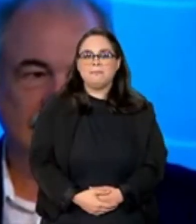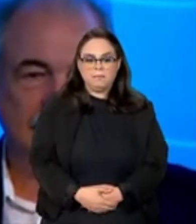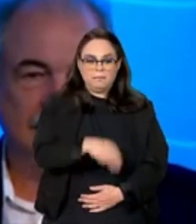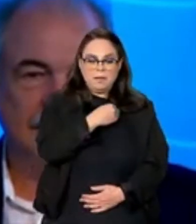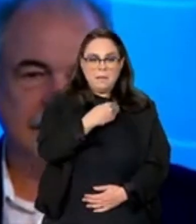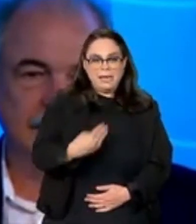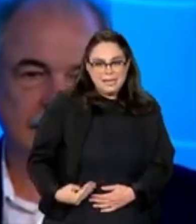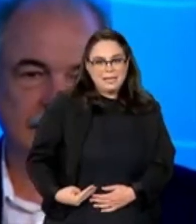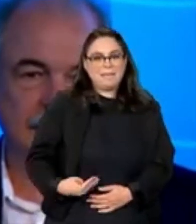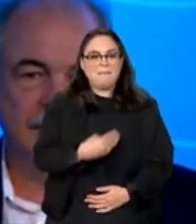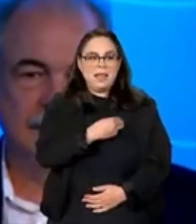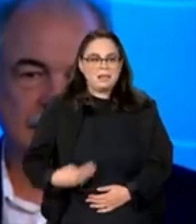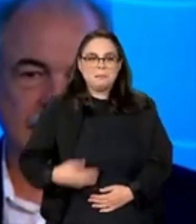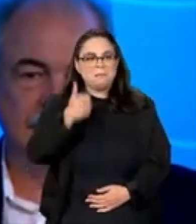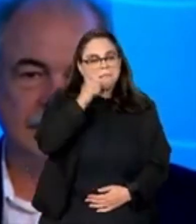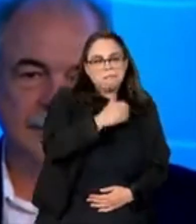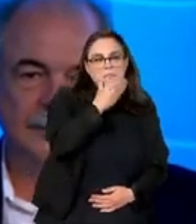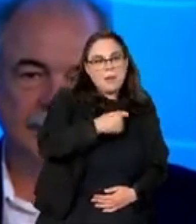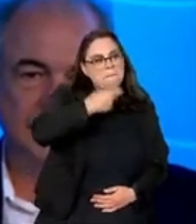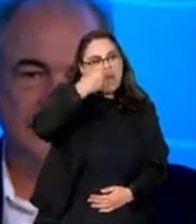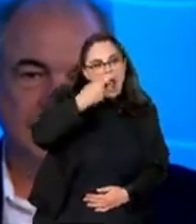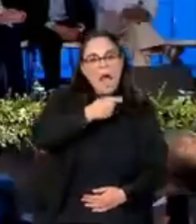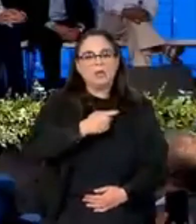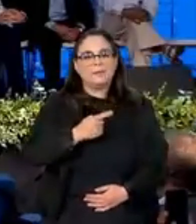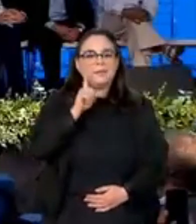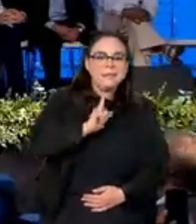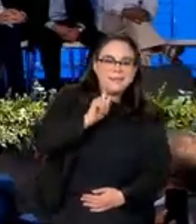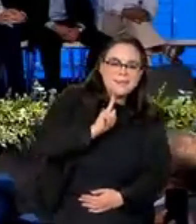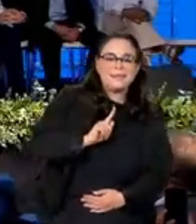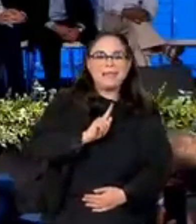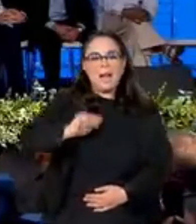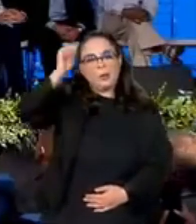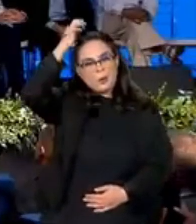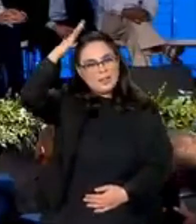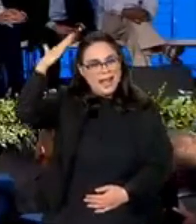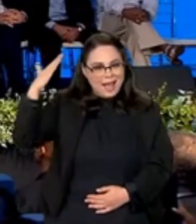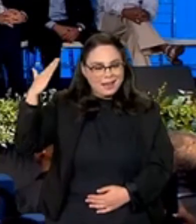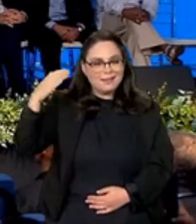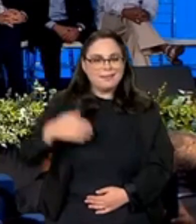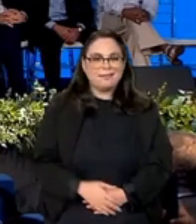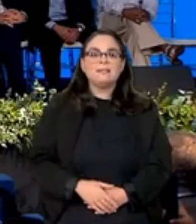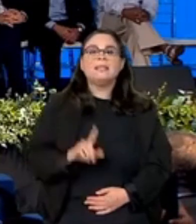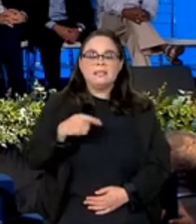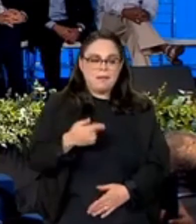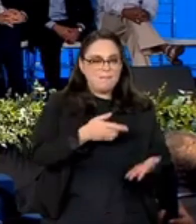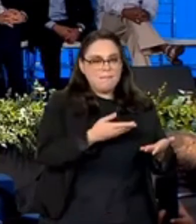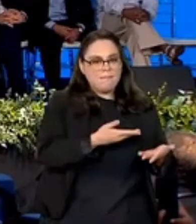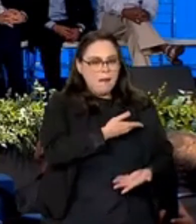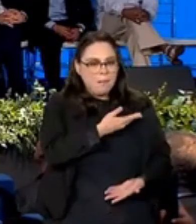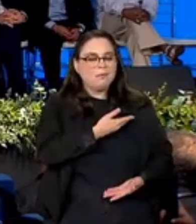ministras e ministr aqui Ministro Paulo Teixeira ministra nida ministra Luciana companheiro al luí